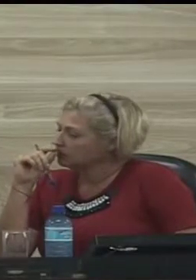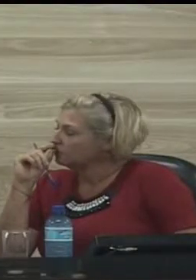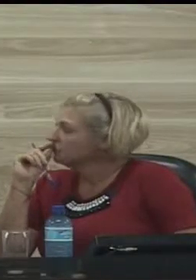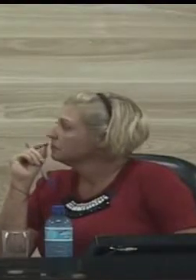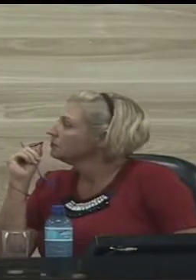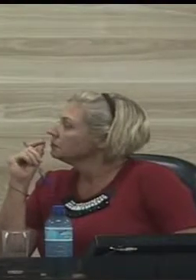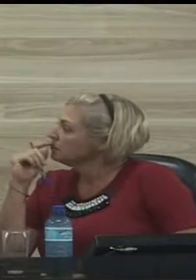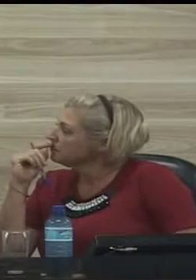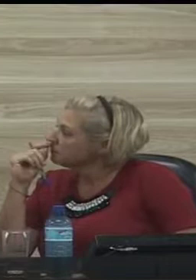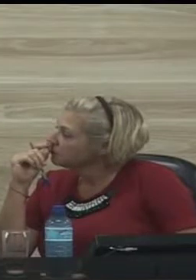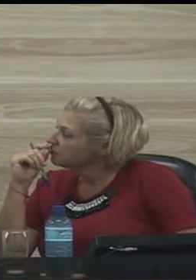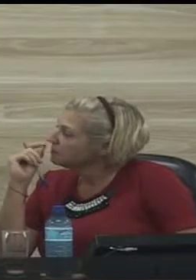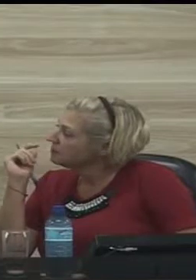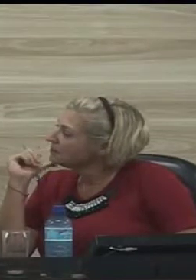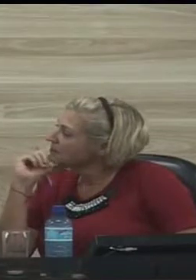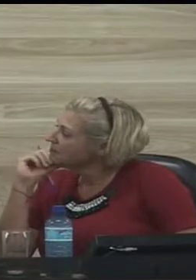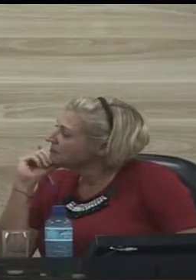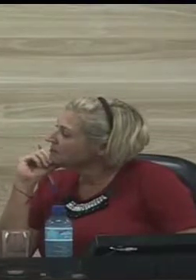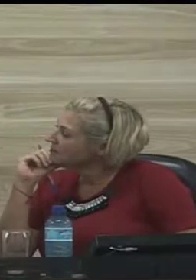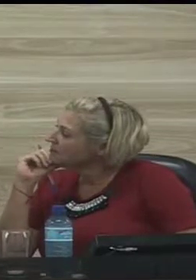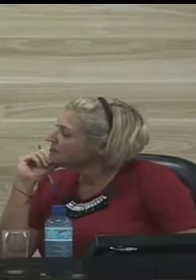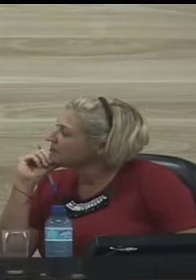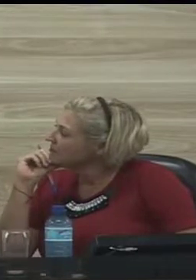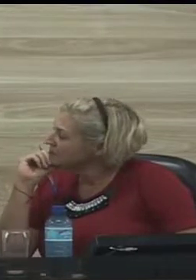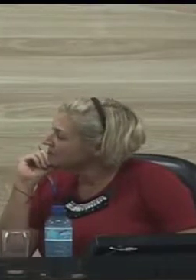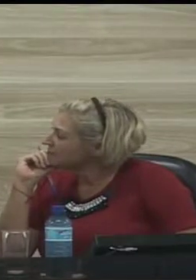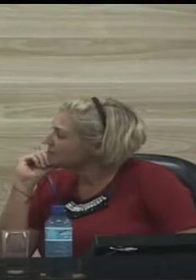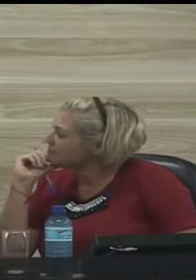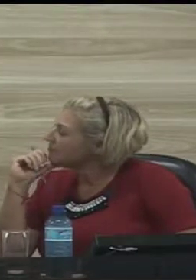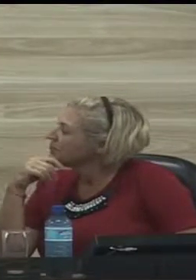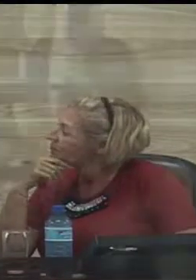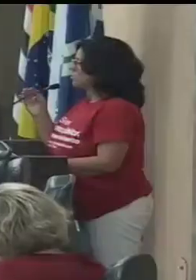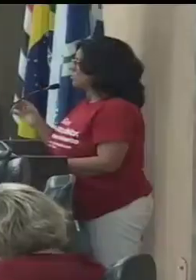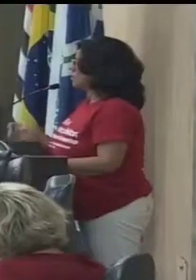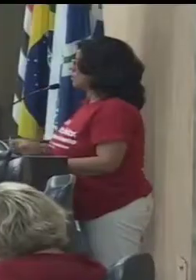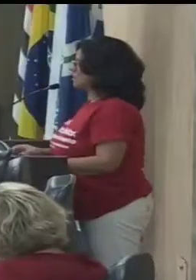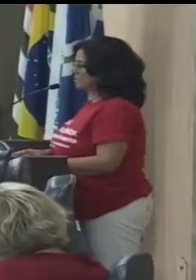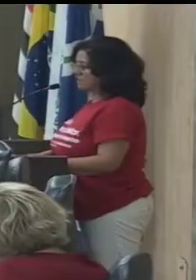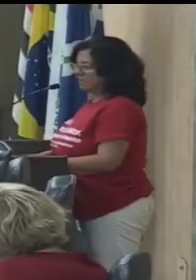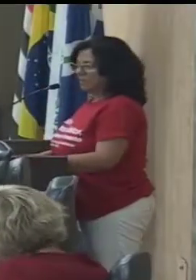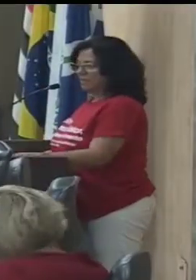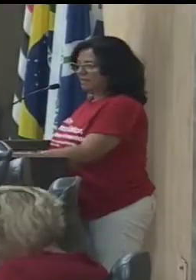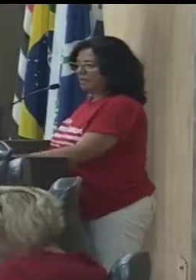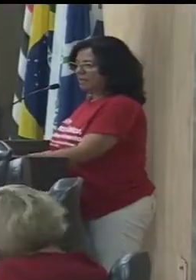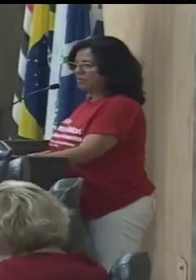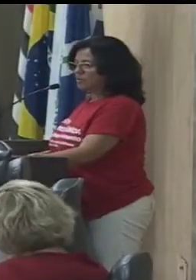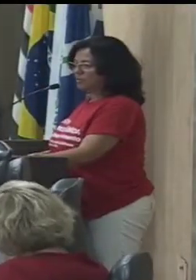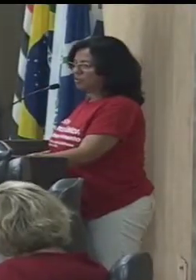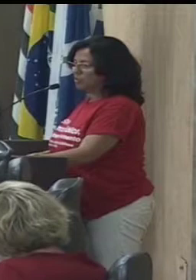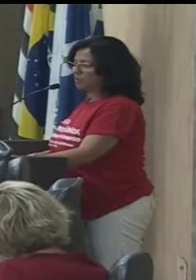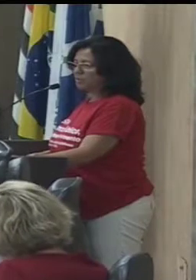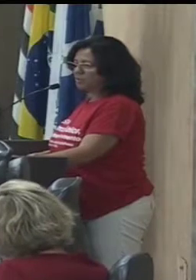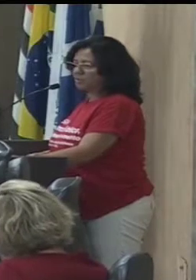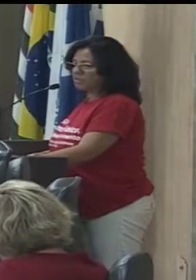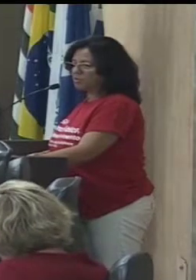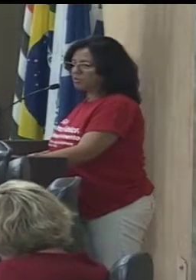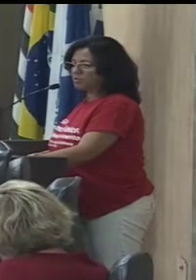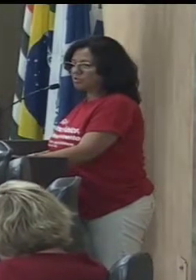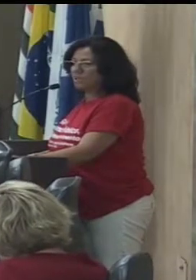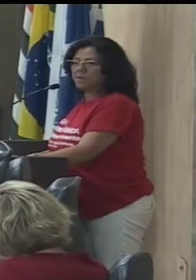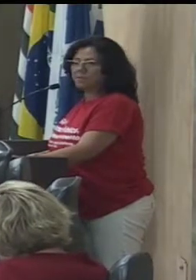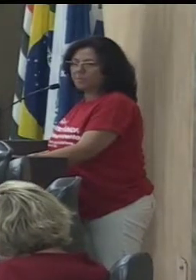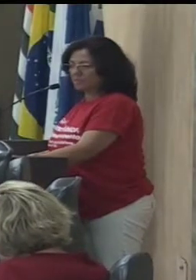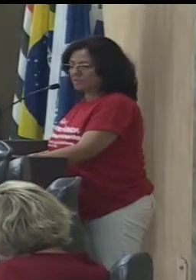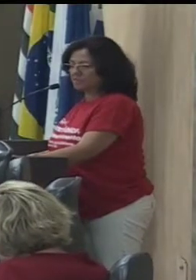Senhora Ana Lúcia, só tem 5 minutos. Boa noite a todos e todas. Gostaria de cumprimentar o vereador